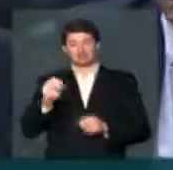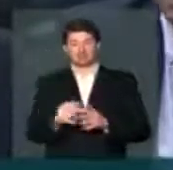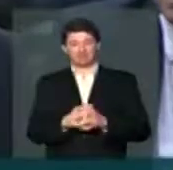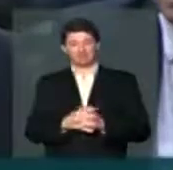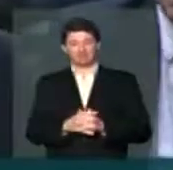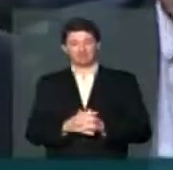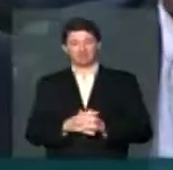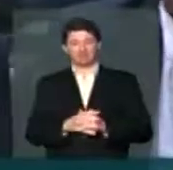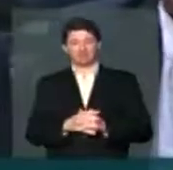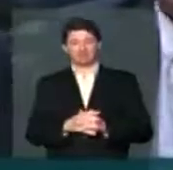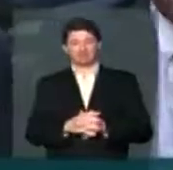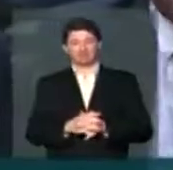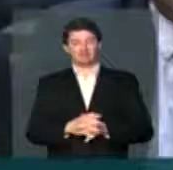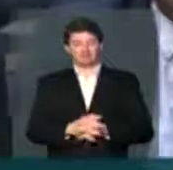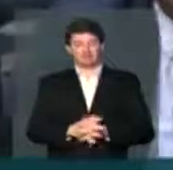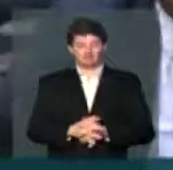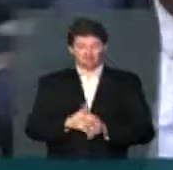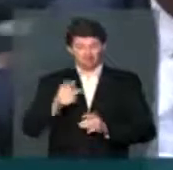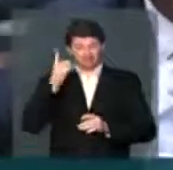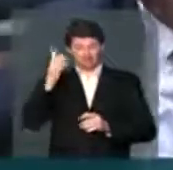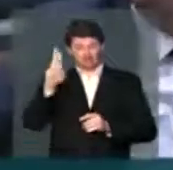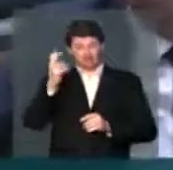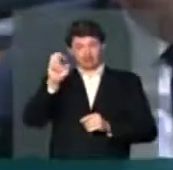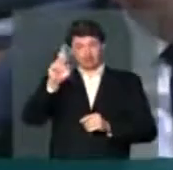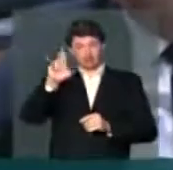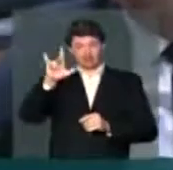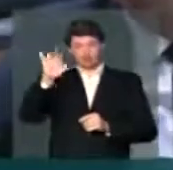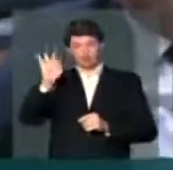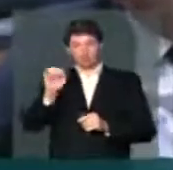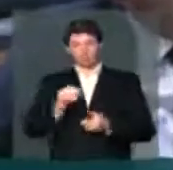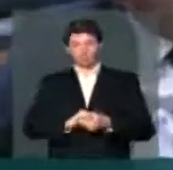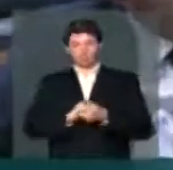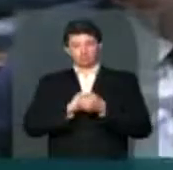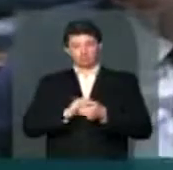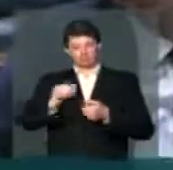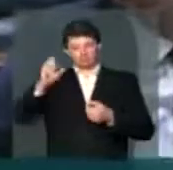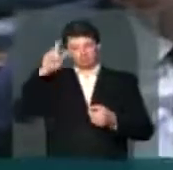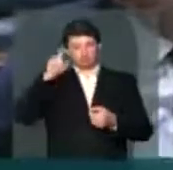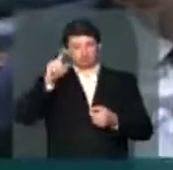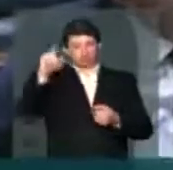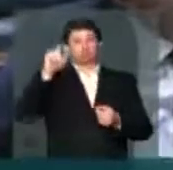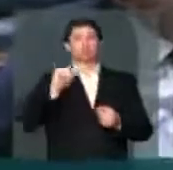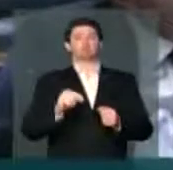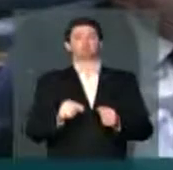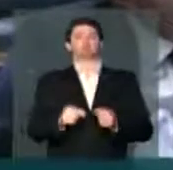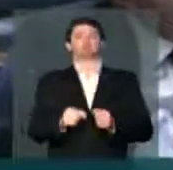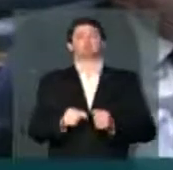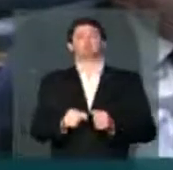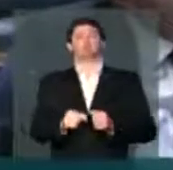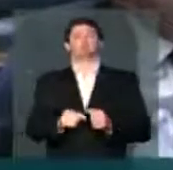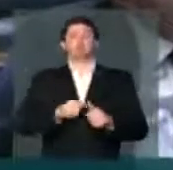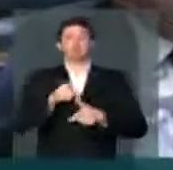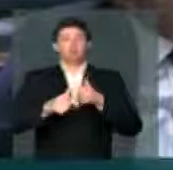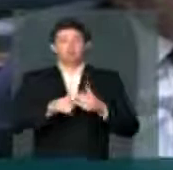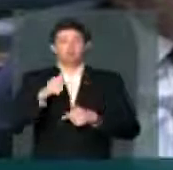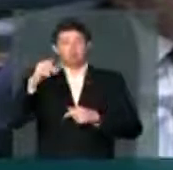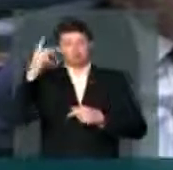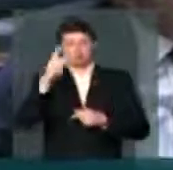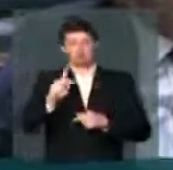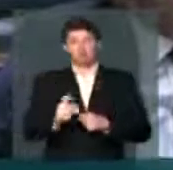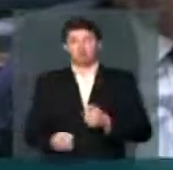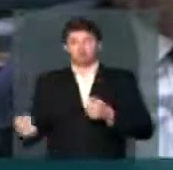Depois vai lá. Deputado Heráclito, antes de tudo, cumprimentá-lo pela sua atuação, pelo